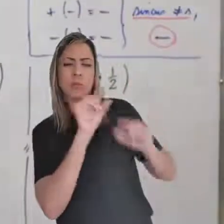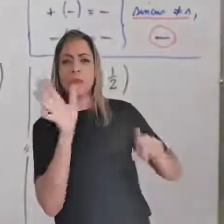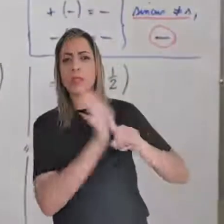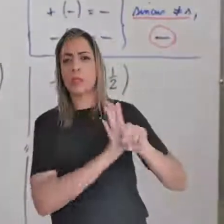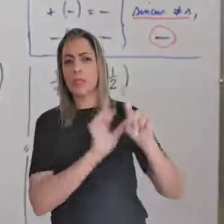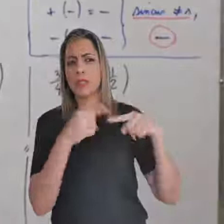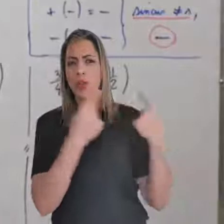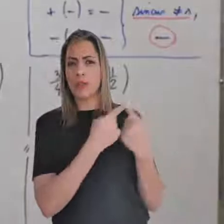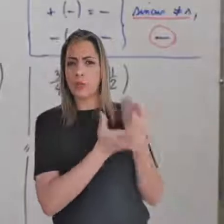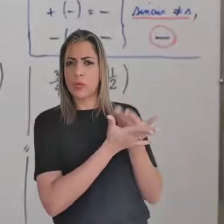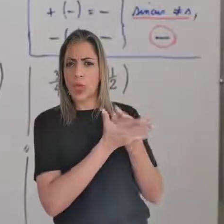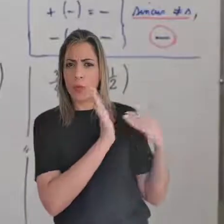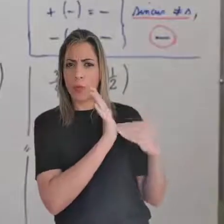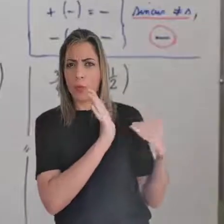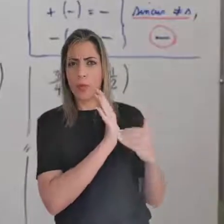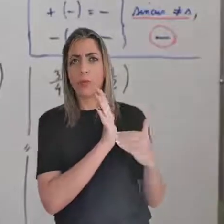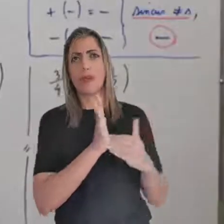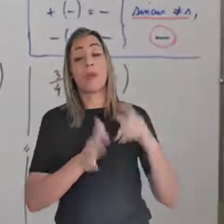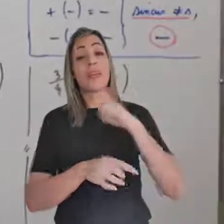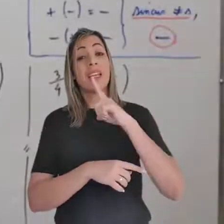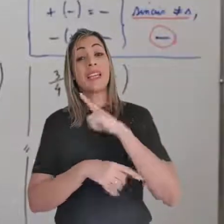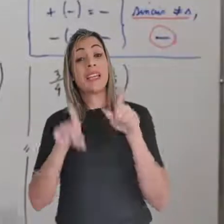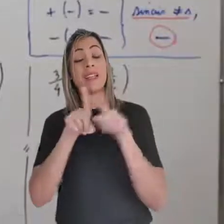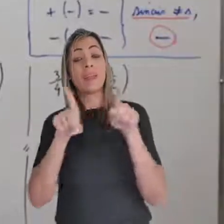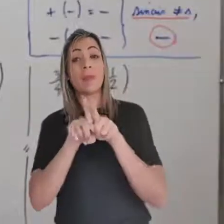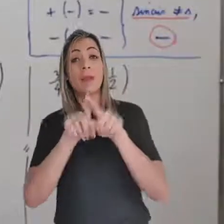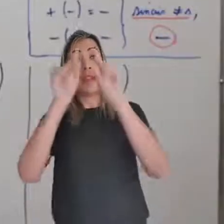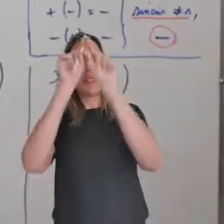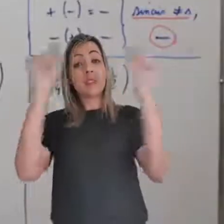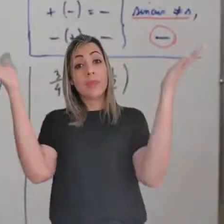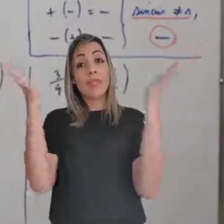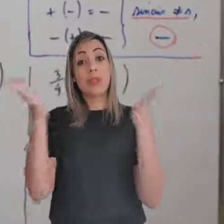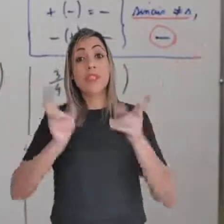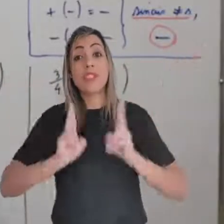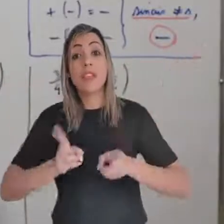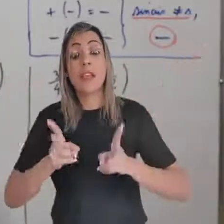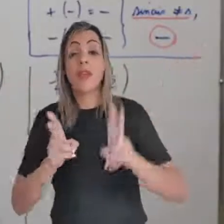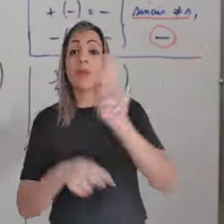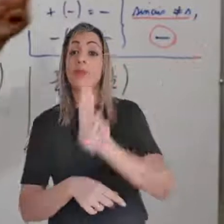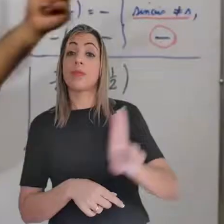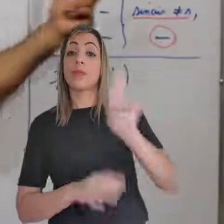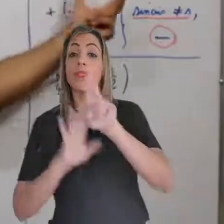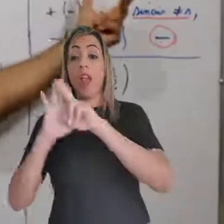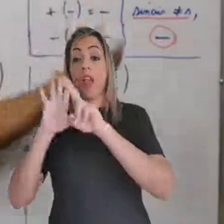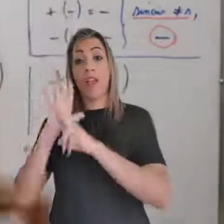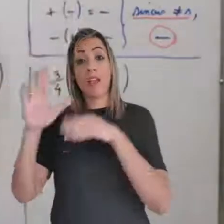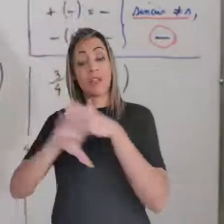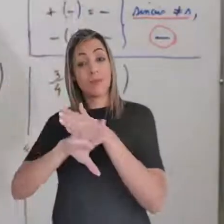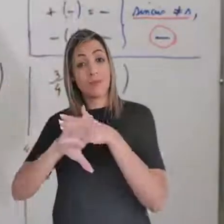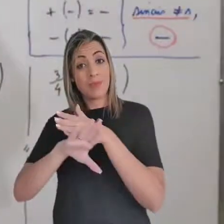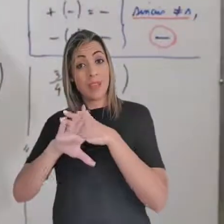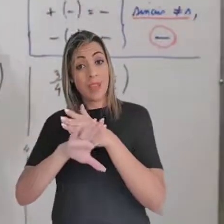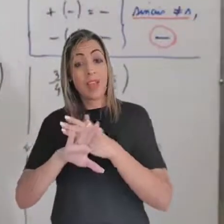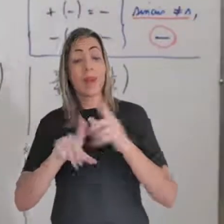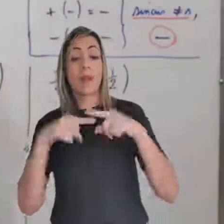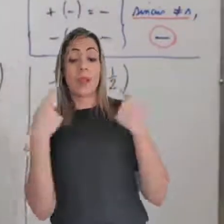último e temos aqui mais algumas expressões, sempre utilizando a regra da padaria e sempre utilizando